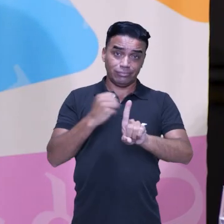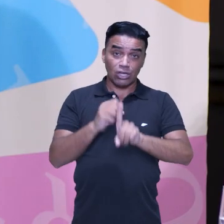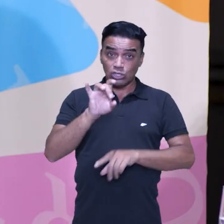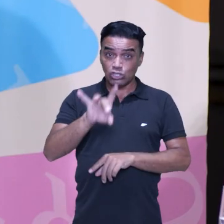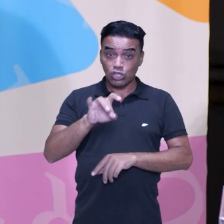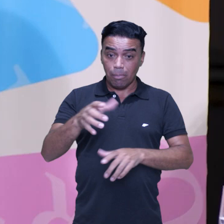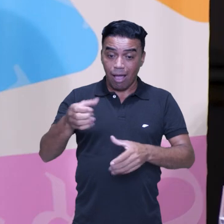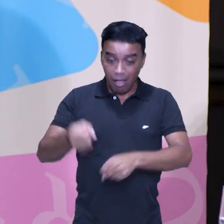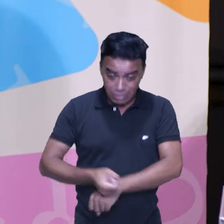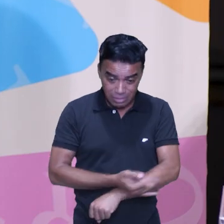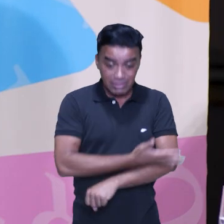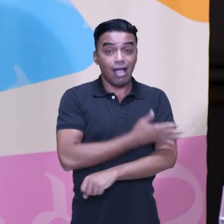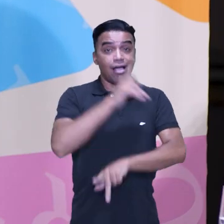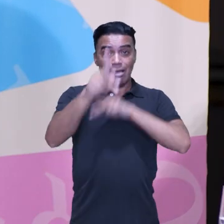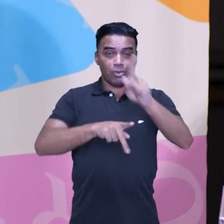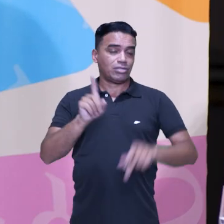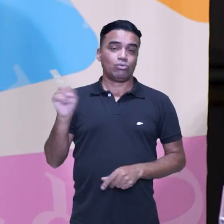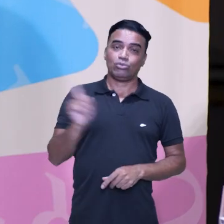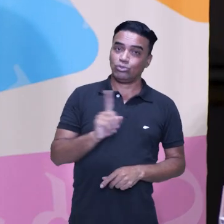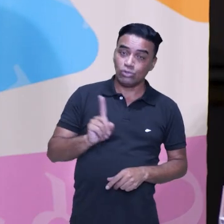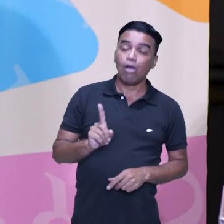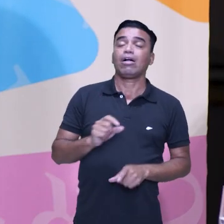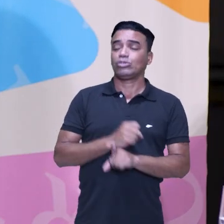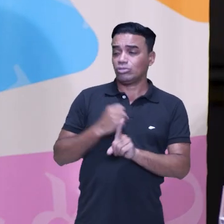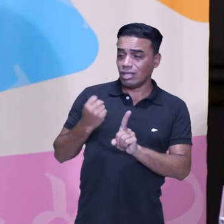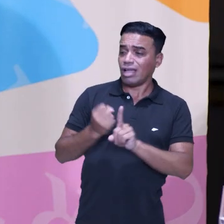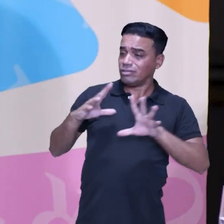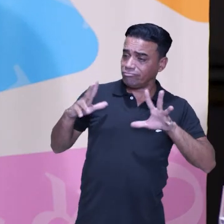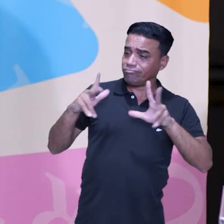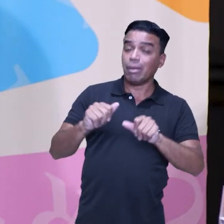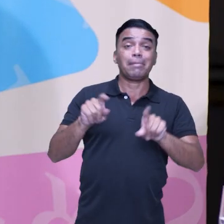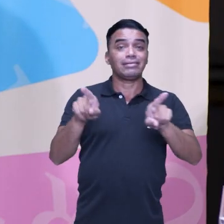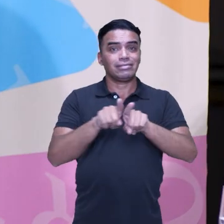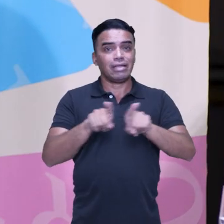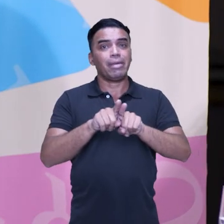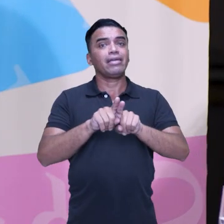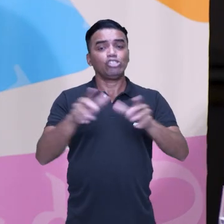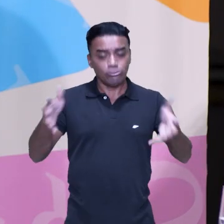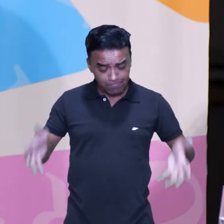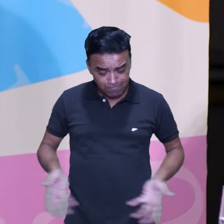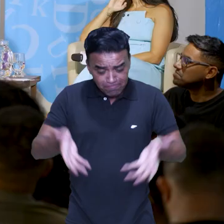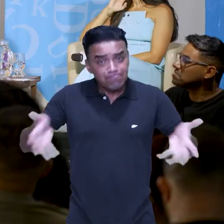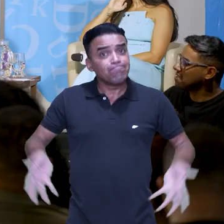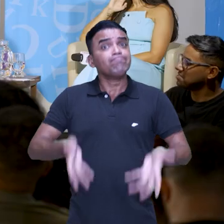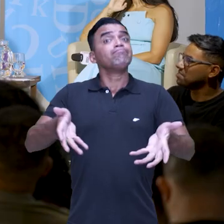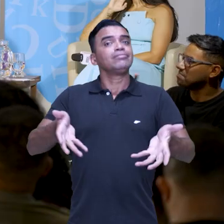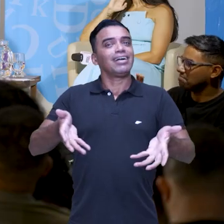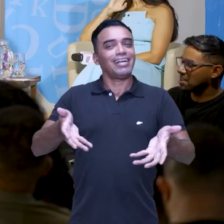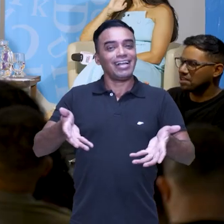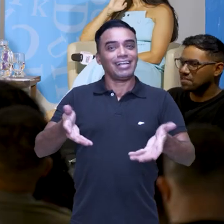para sensibilizar a população, a sociedade como um todo, mas também de servir de incentivo para